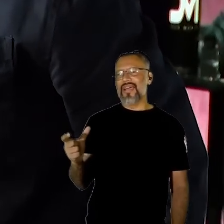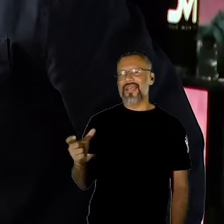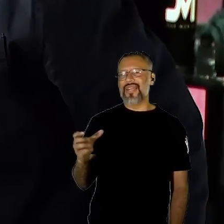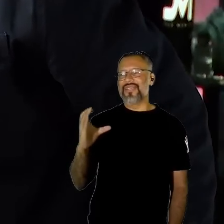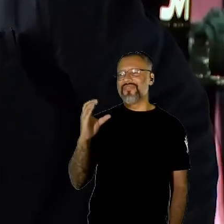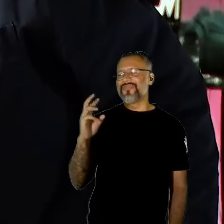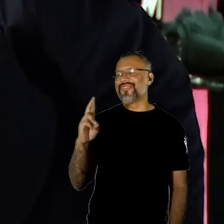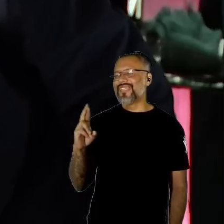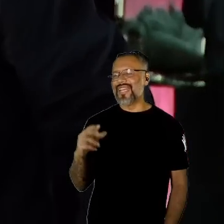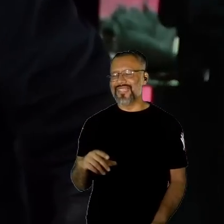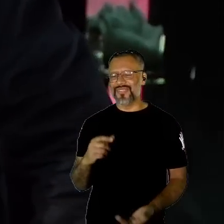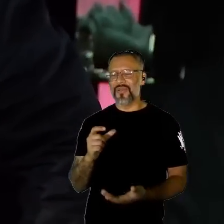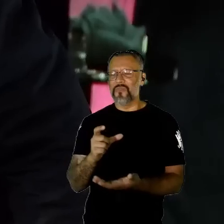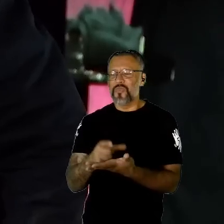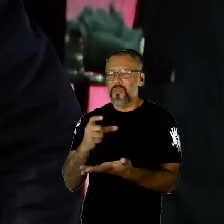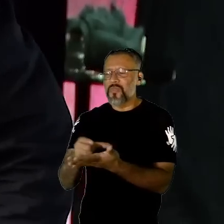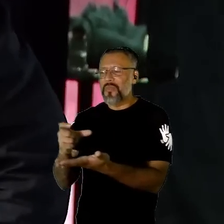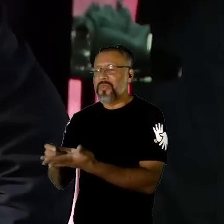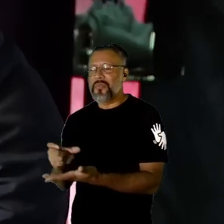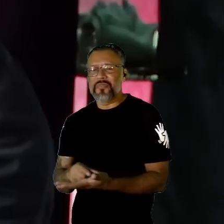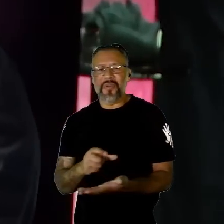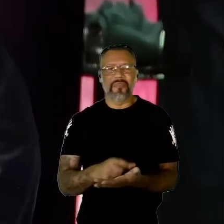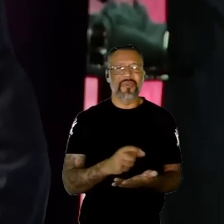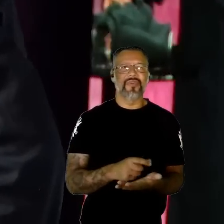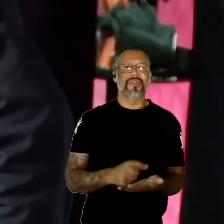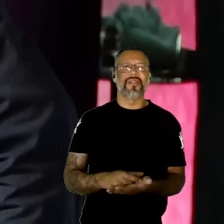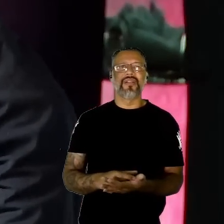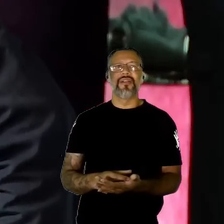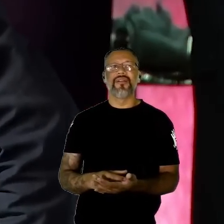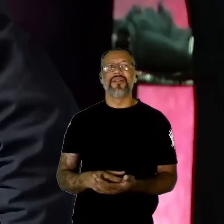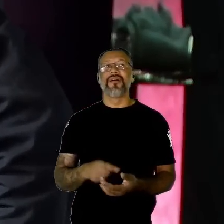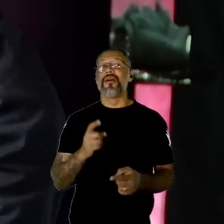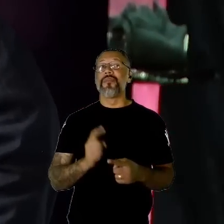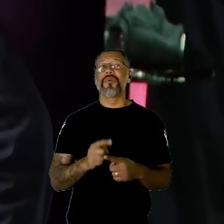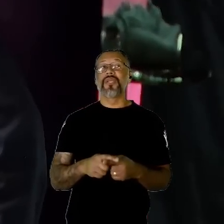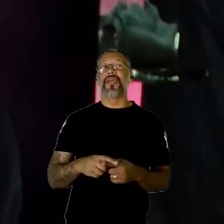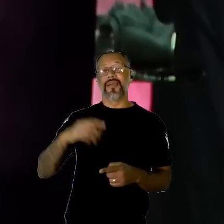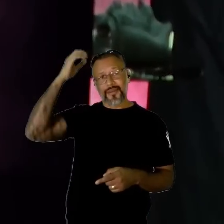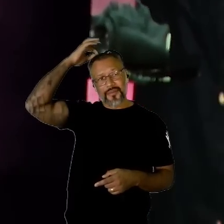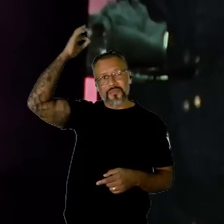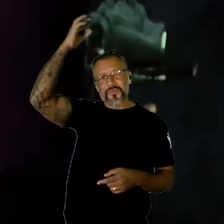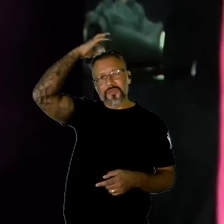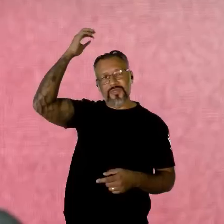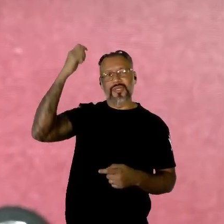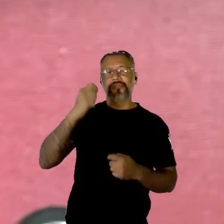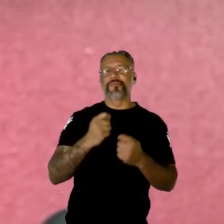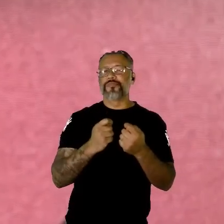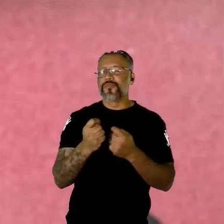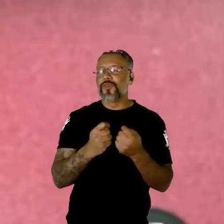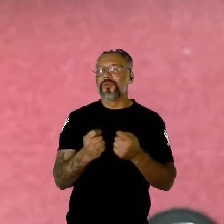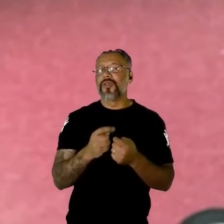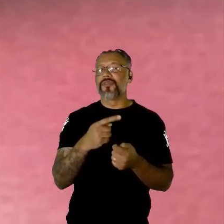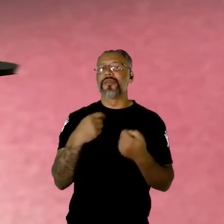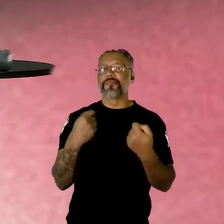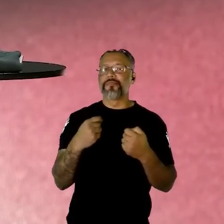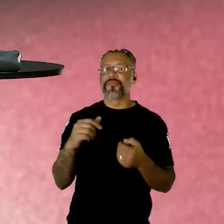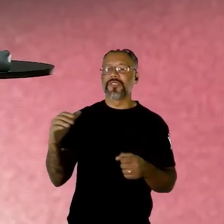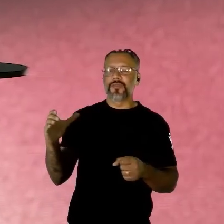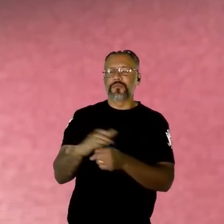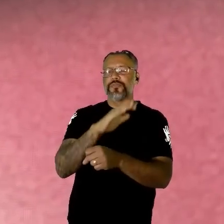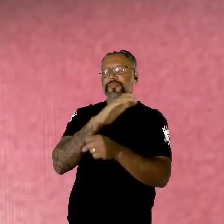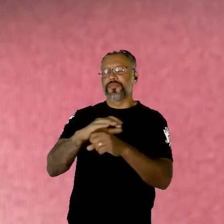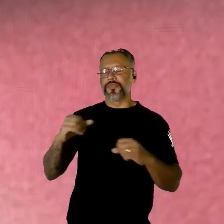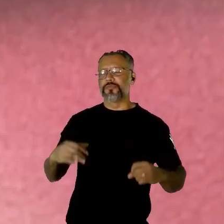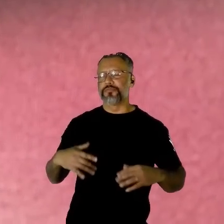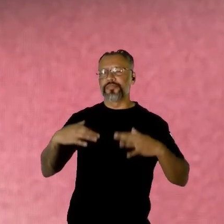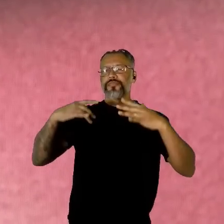não passa a maquininha do homem faz fumaça lá mas não passa porque o espírito fala eu que te controlo isso aí é certa do diabo é a tua emoção